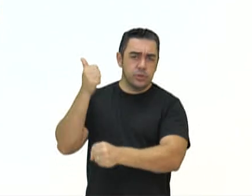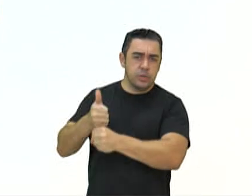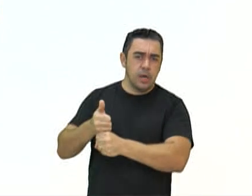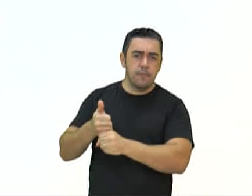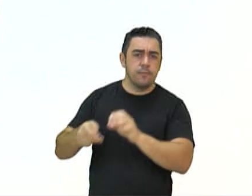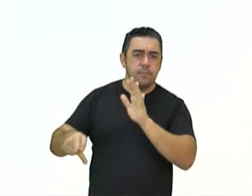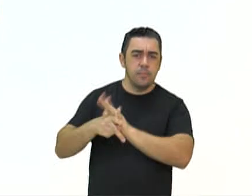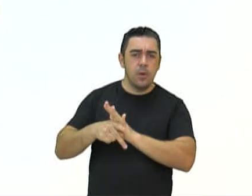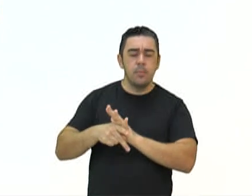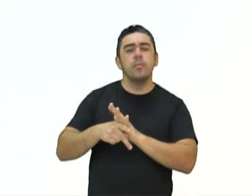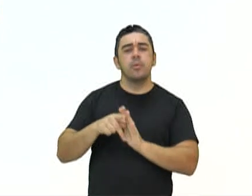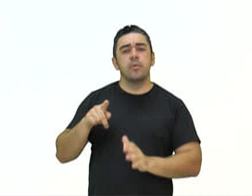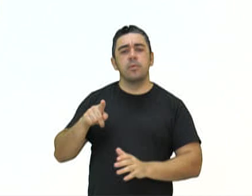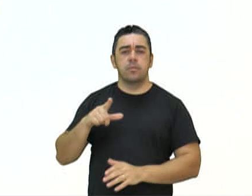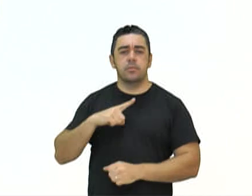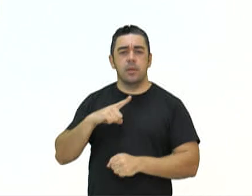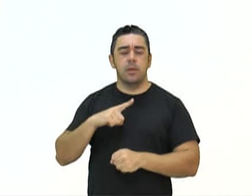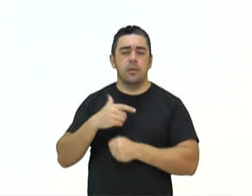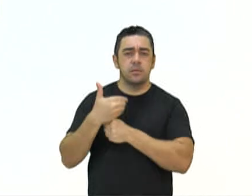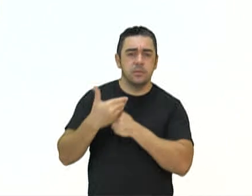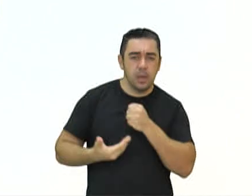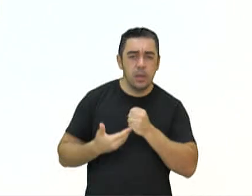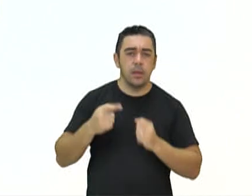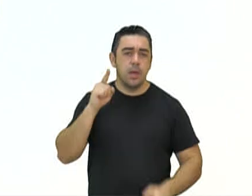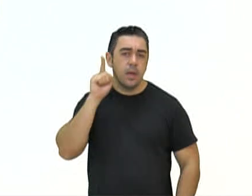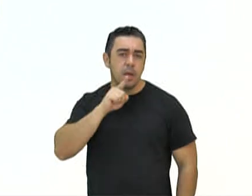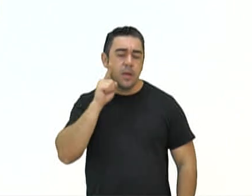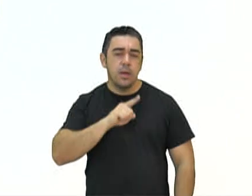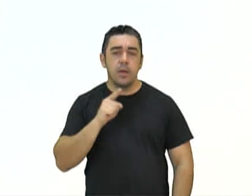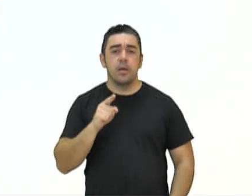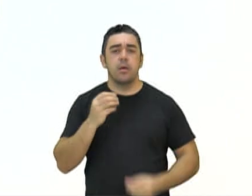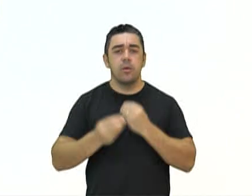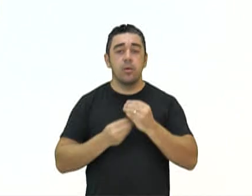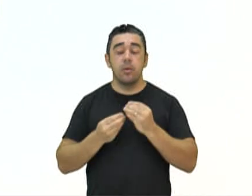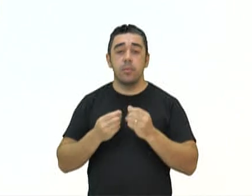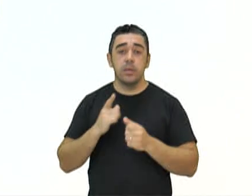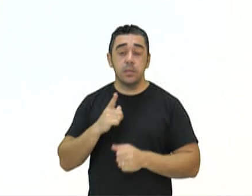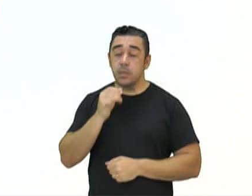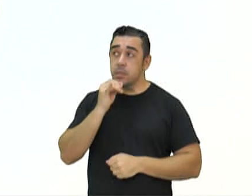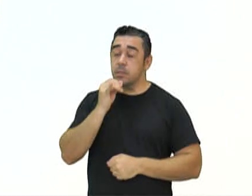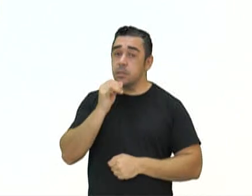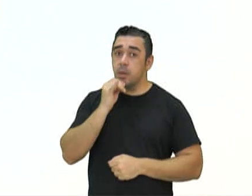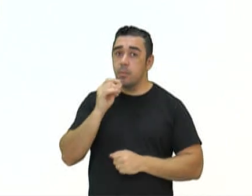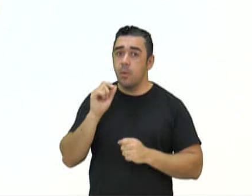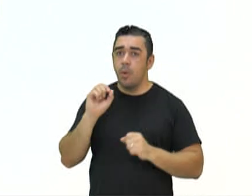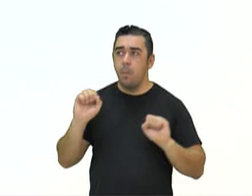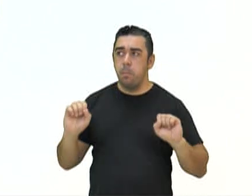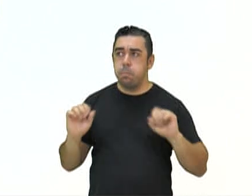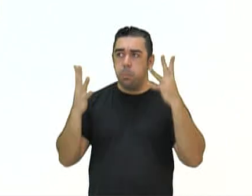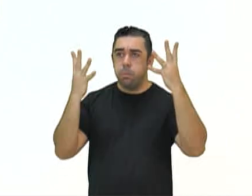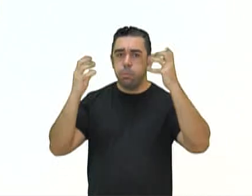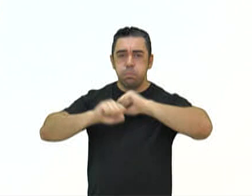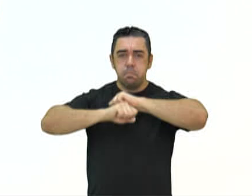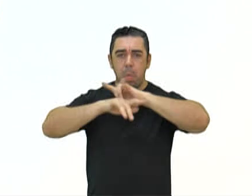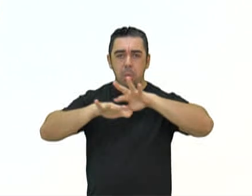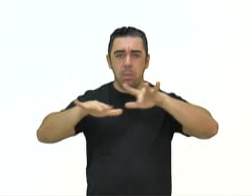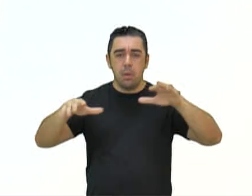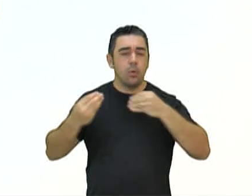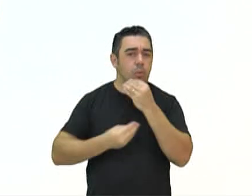estadunidenses poderiam comunicar-se caso houvesse uma guerra nuclear. Se ocorresse, toda a